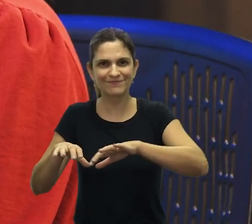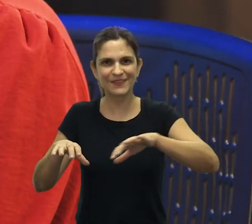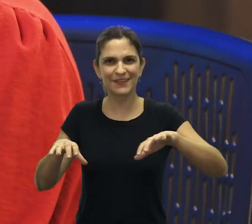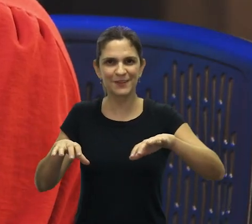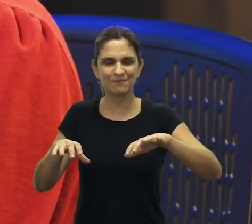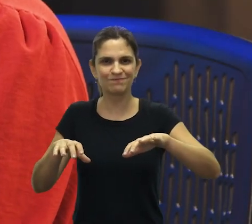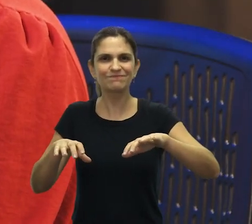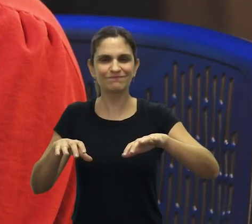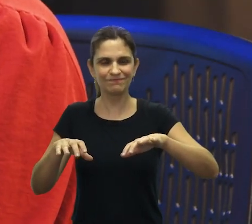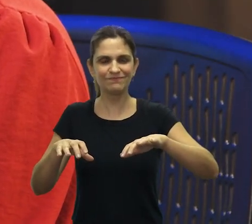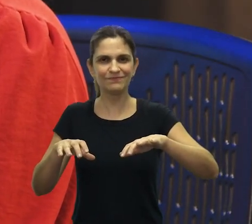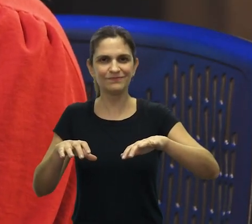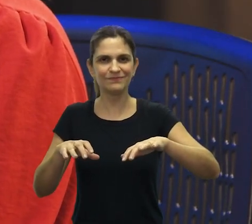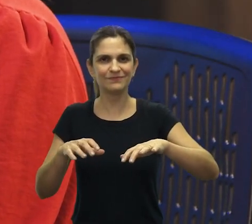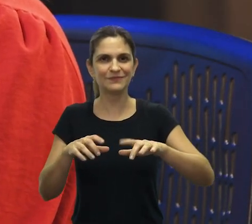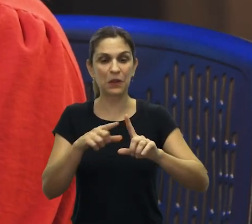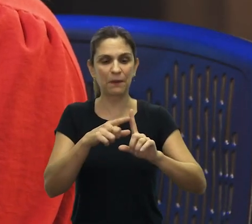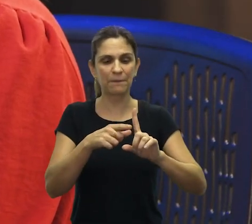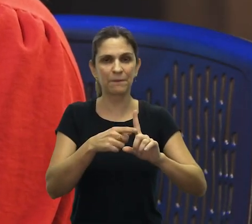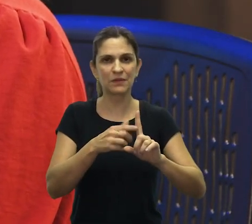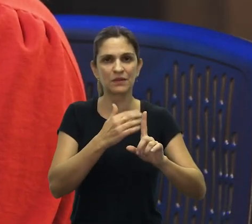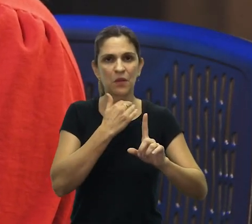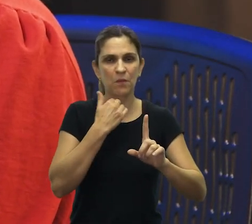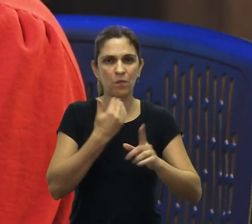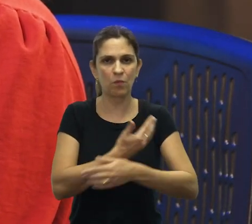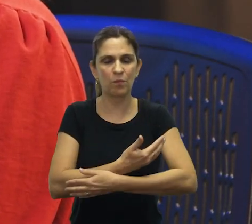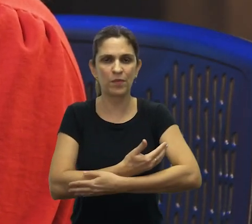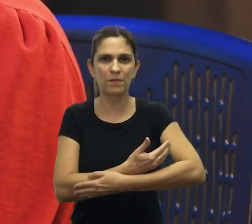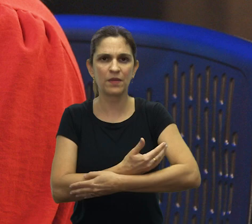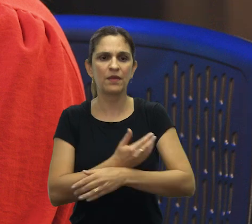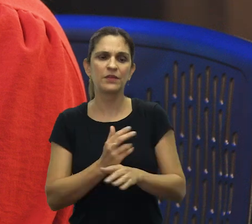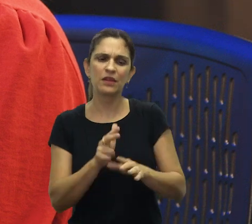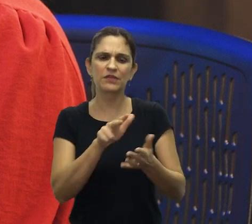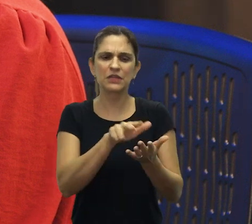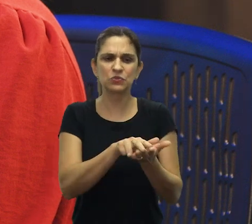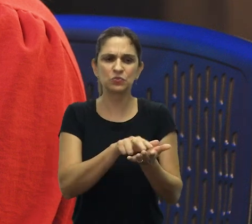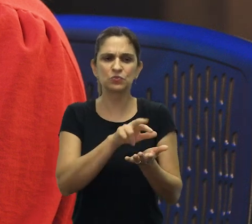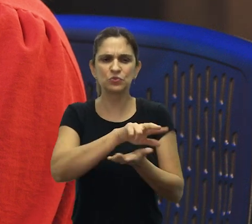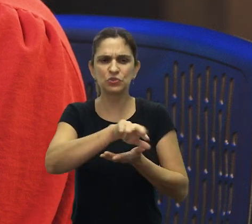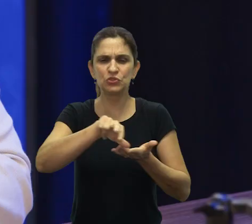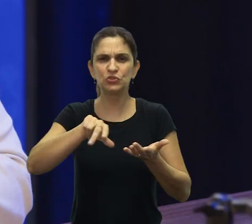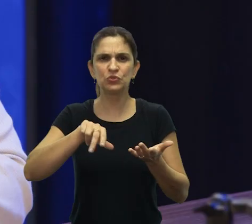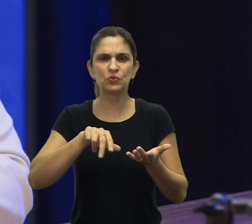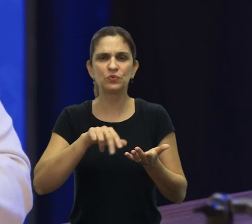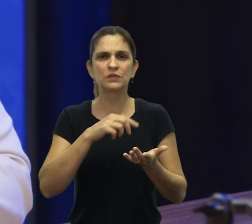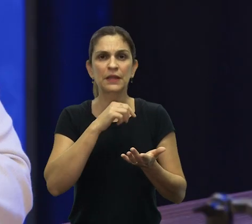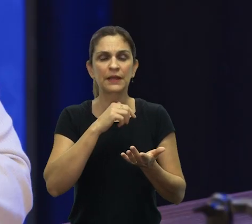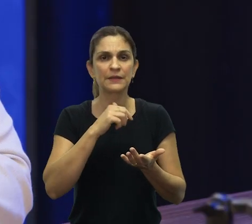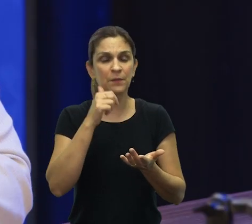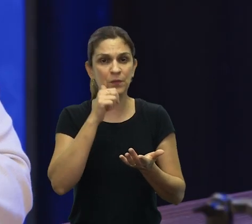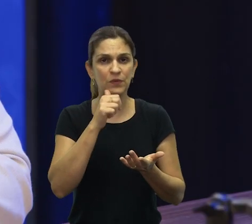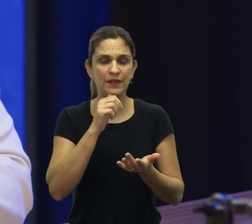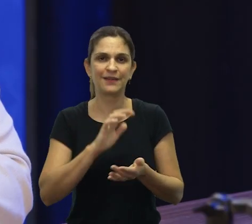uma lei nacional. Outro dia eu estava voltando para casa, vendo que o Padilha